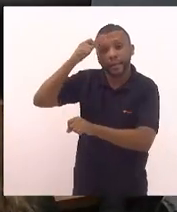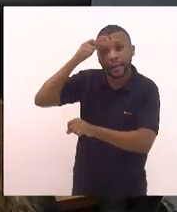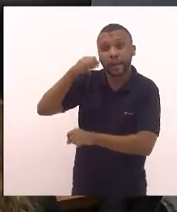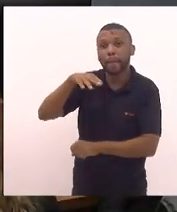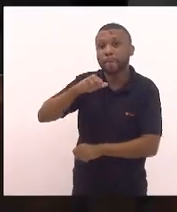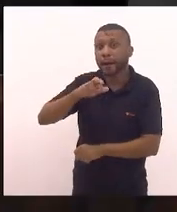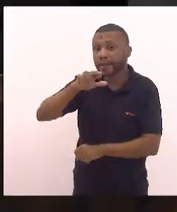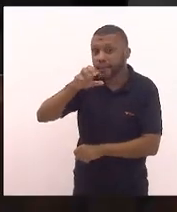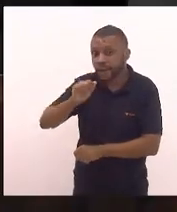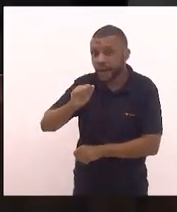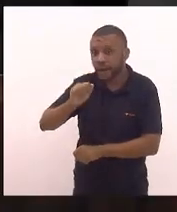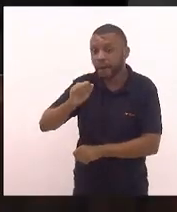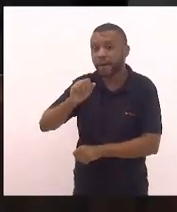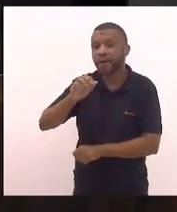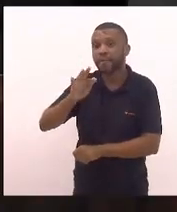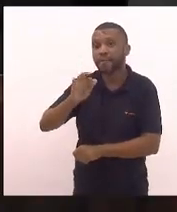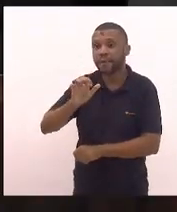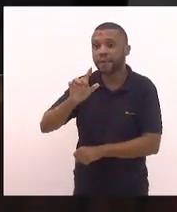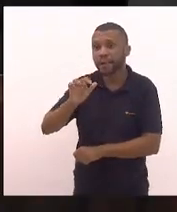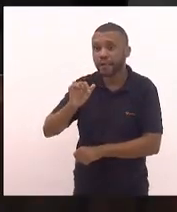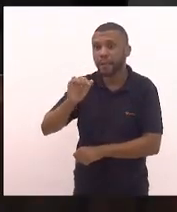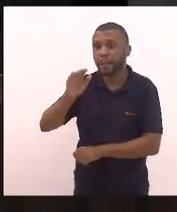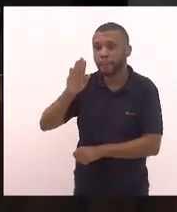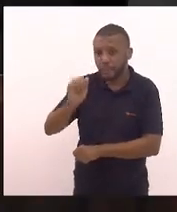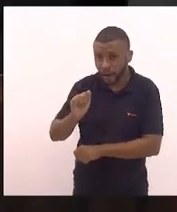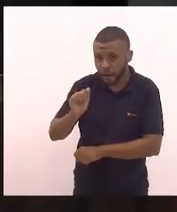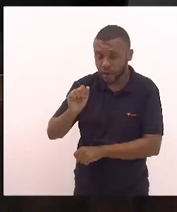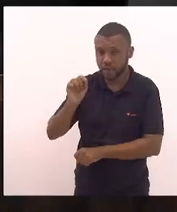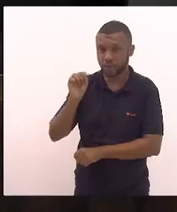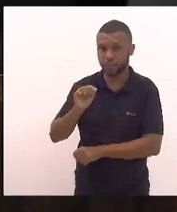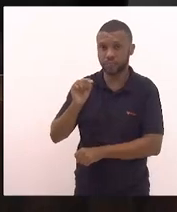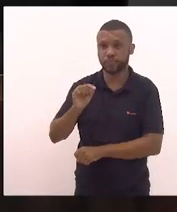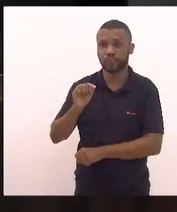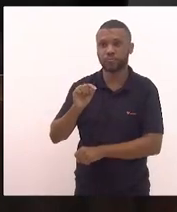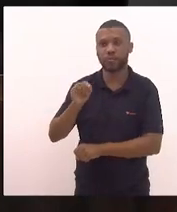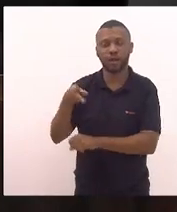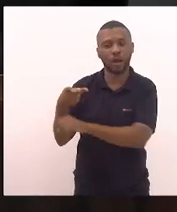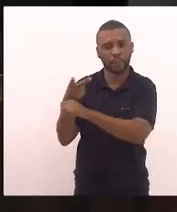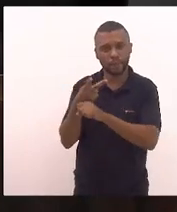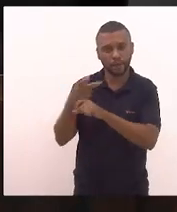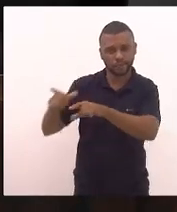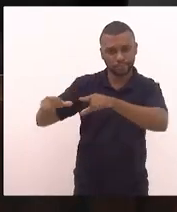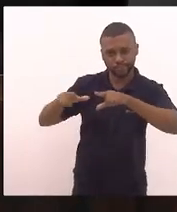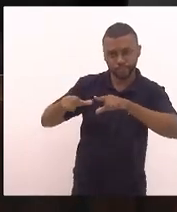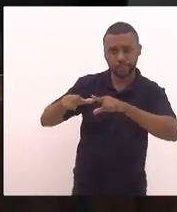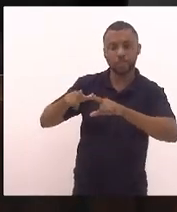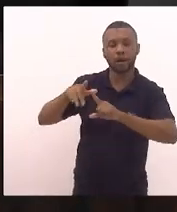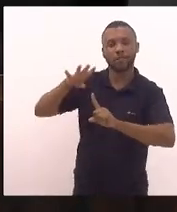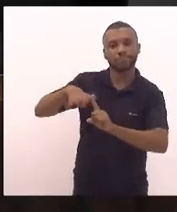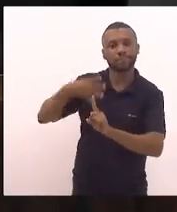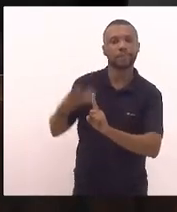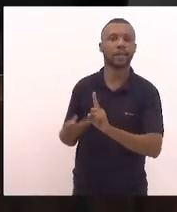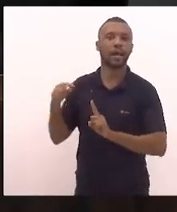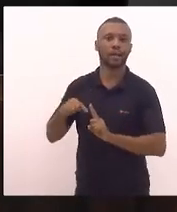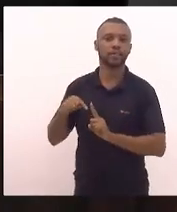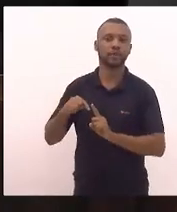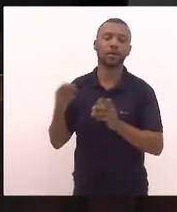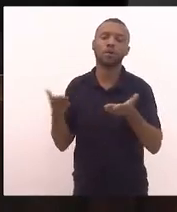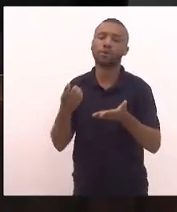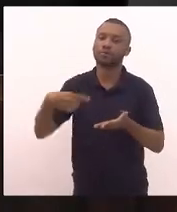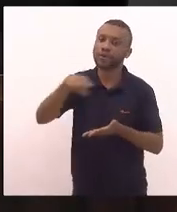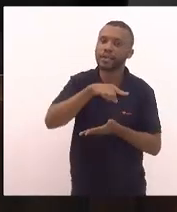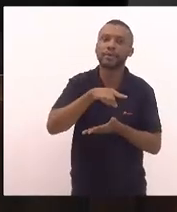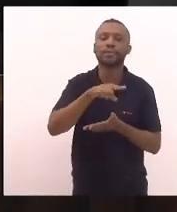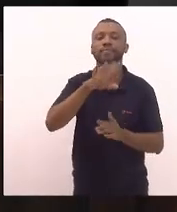Maria Felipa. Eu sou uma Maria Felipa, eu recebi realmente o prêmio Maria Felipa, e vocês hoje